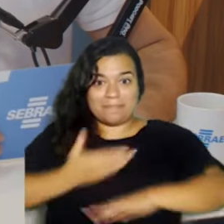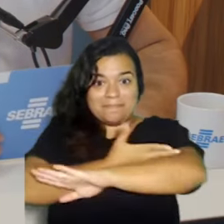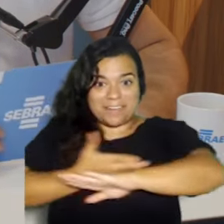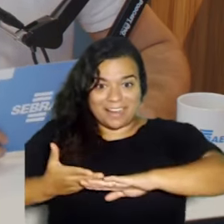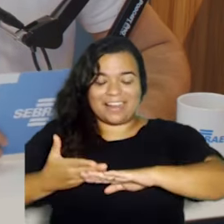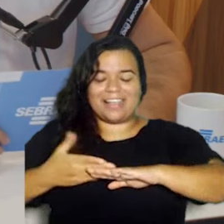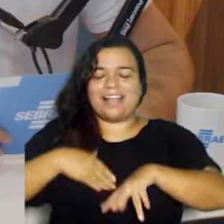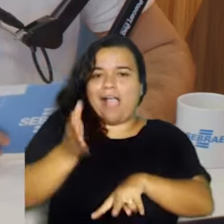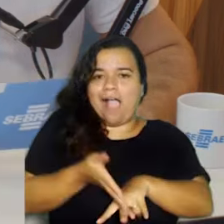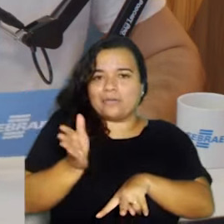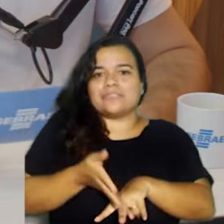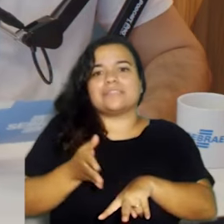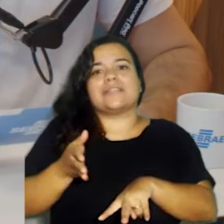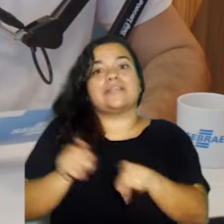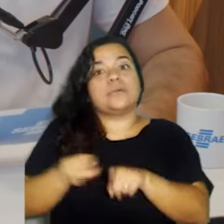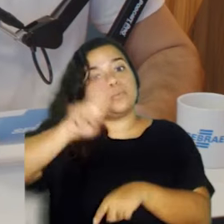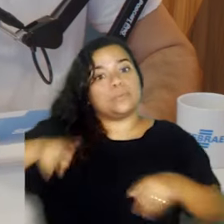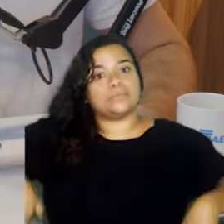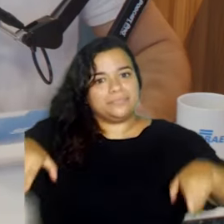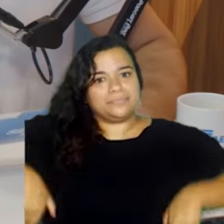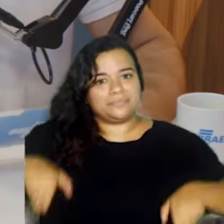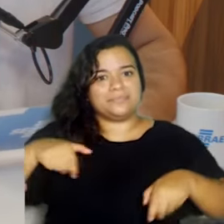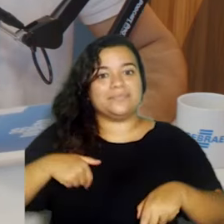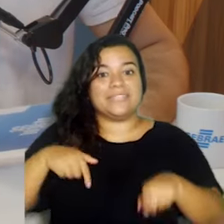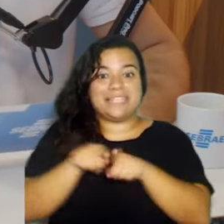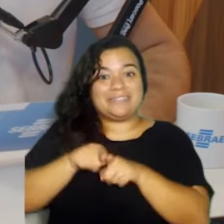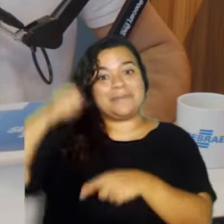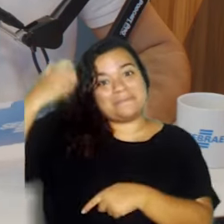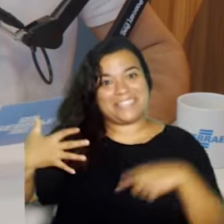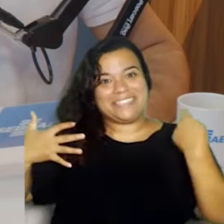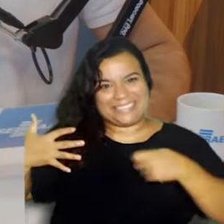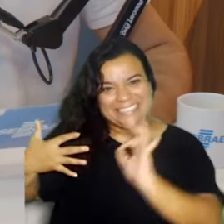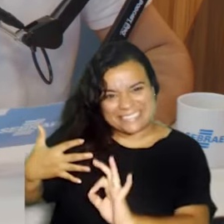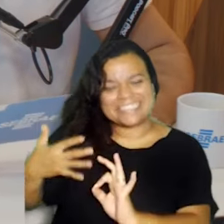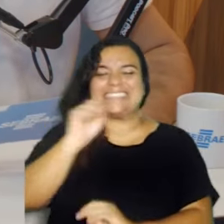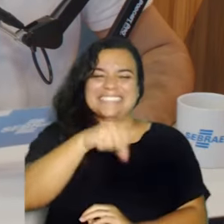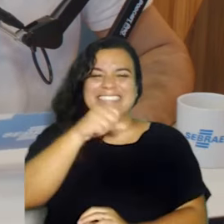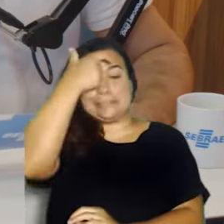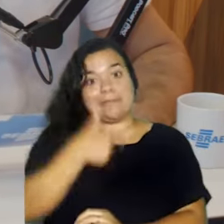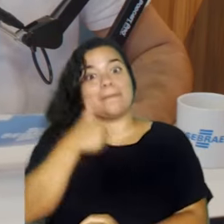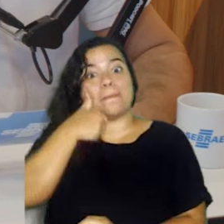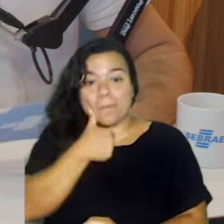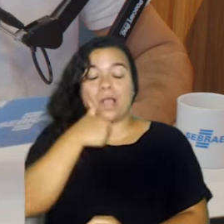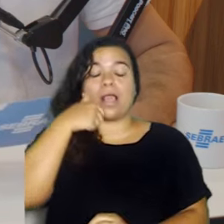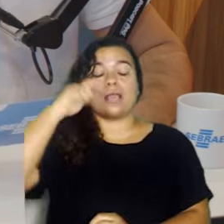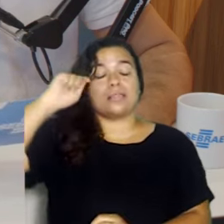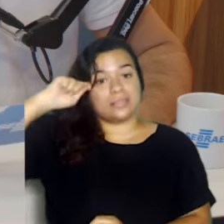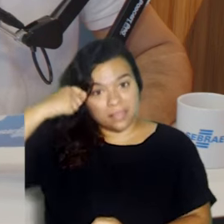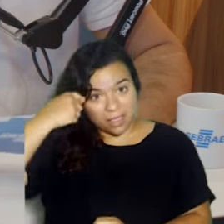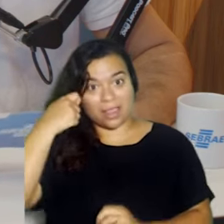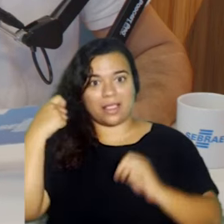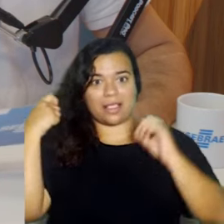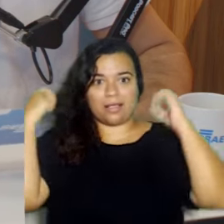branca calça jeans e utilizo uma cadeira de rodas Ah eu acho que eu também preciso né minha autodescrição sou uma mulher negra estou